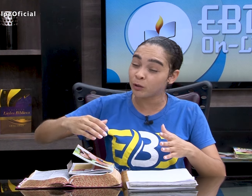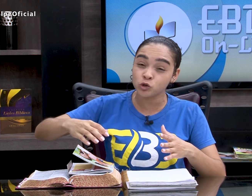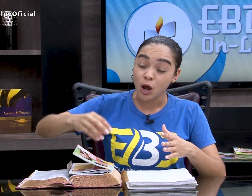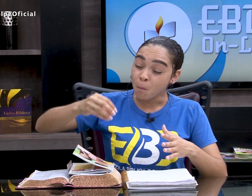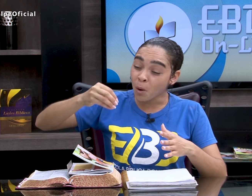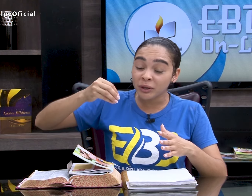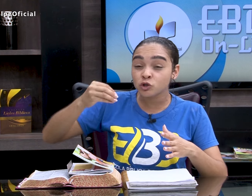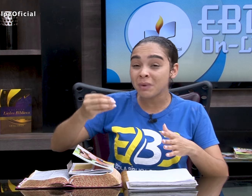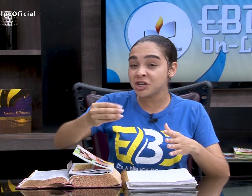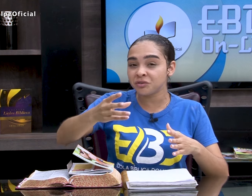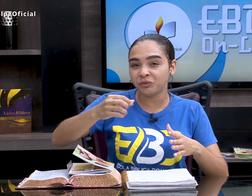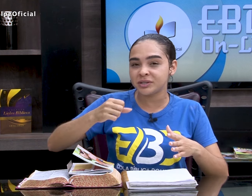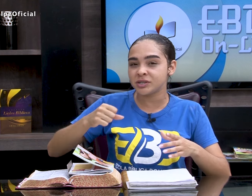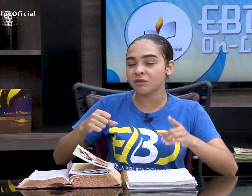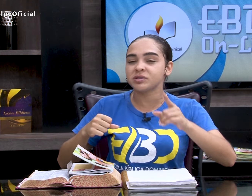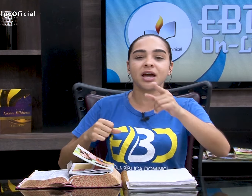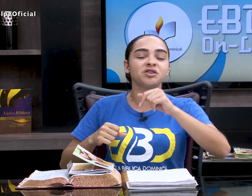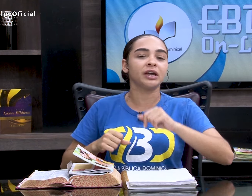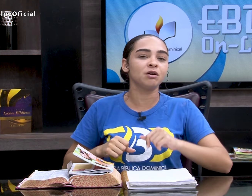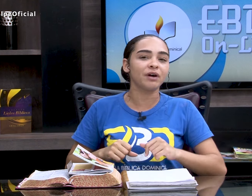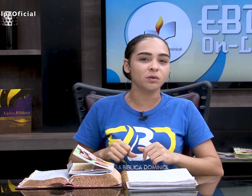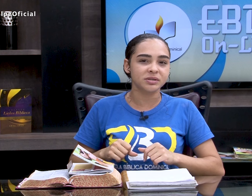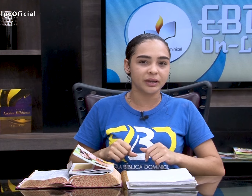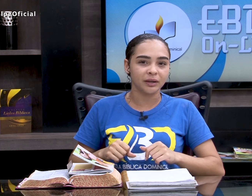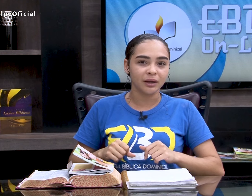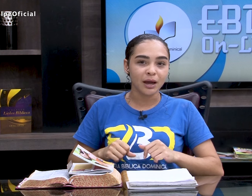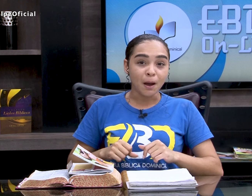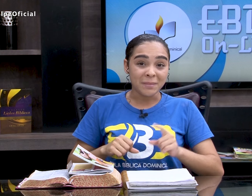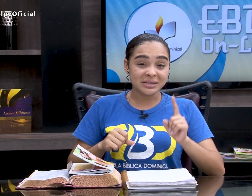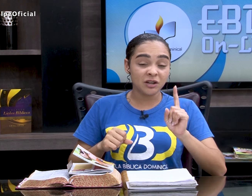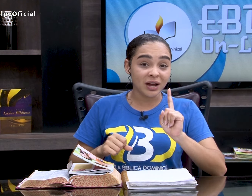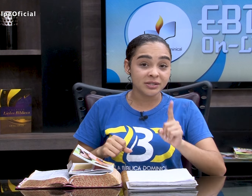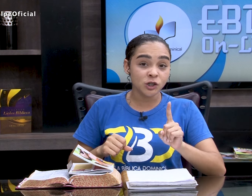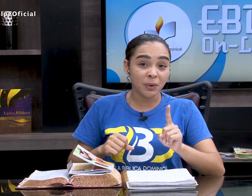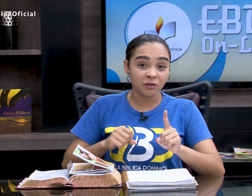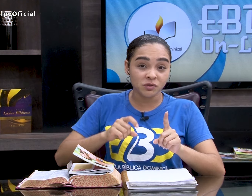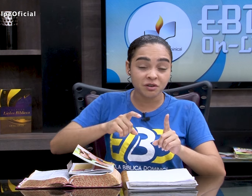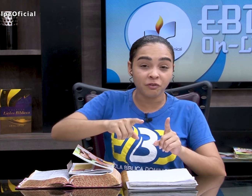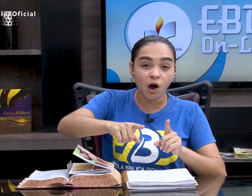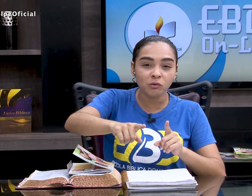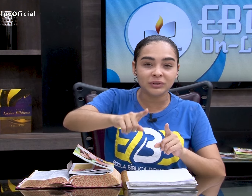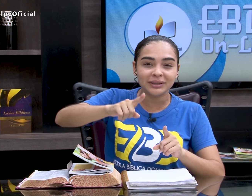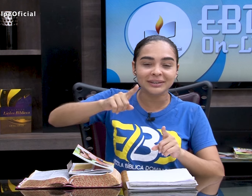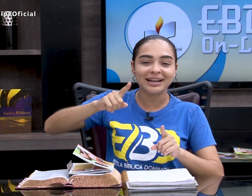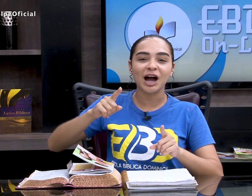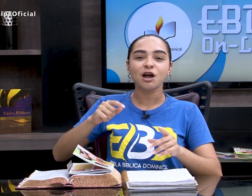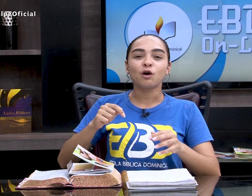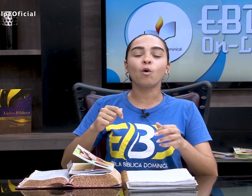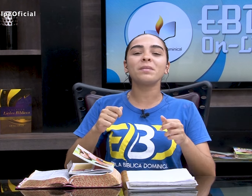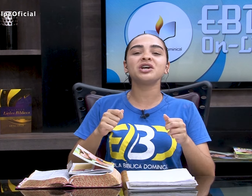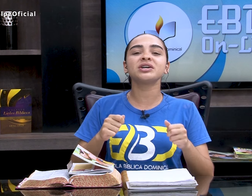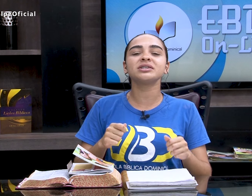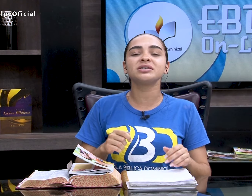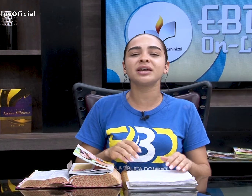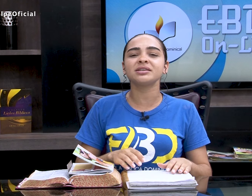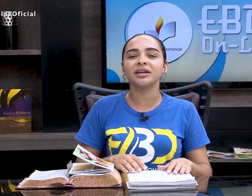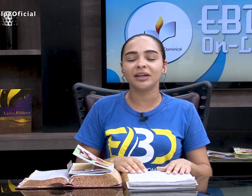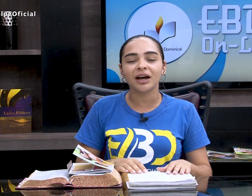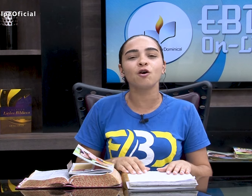passe pelos momentos mais difíceis e que você acha que não vai conseguir mas ele faz isso para que você volte de lá com mais